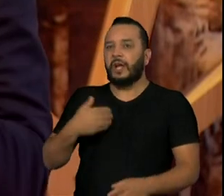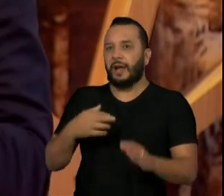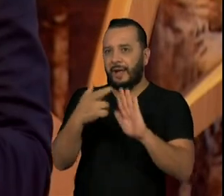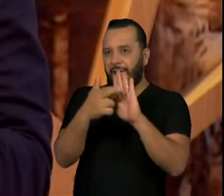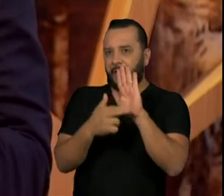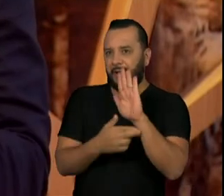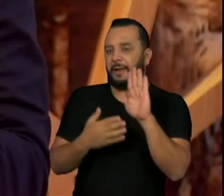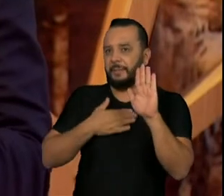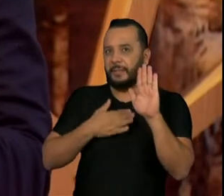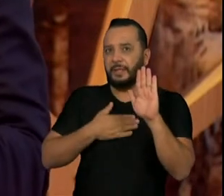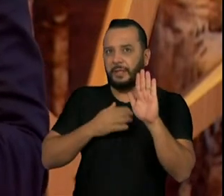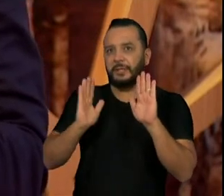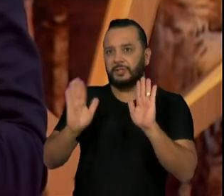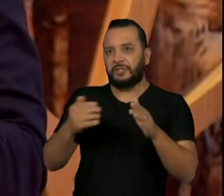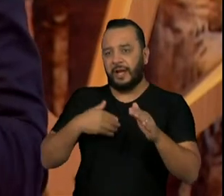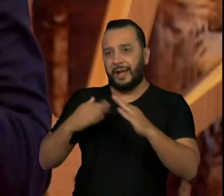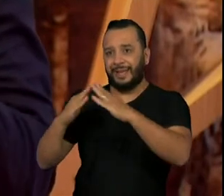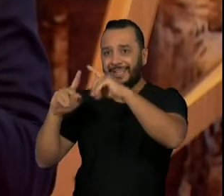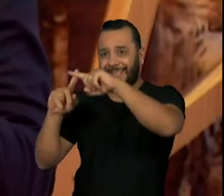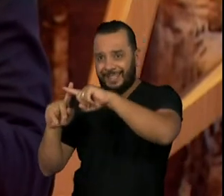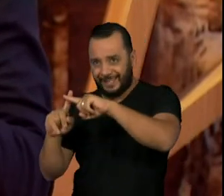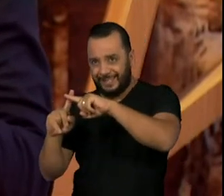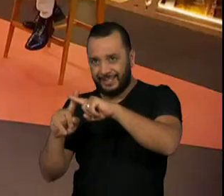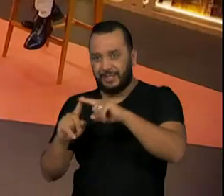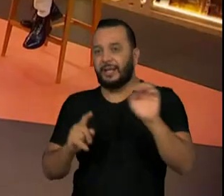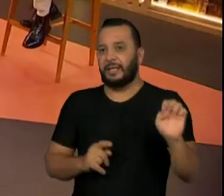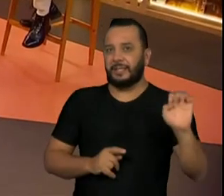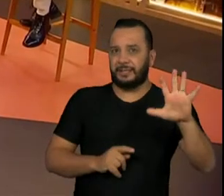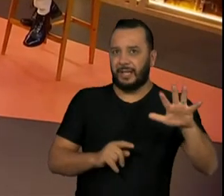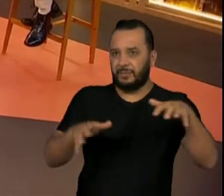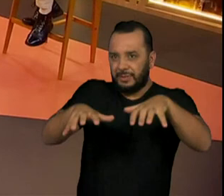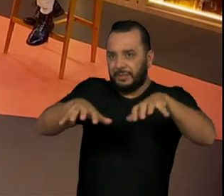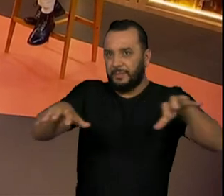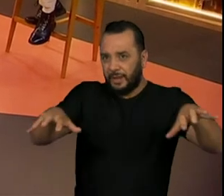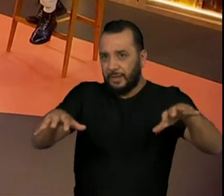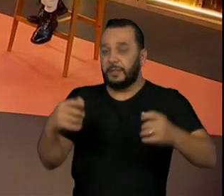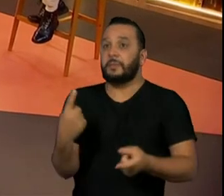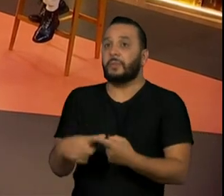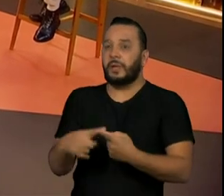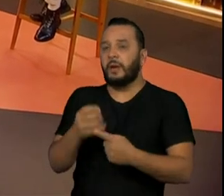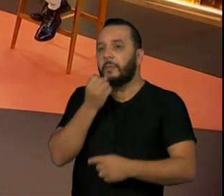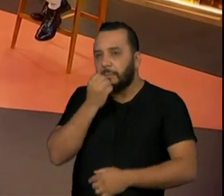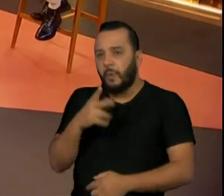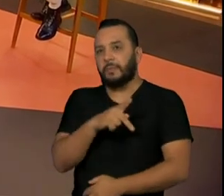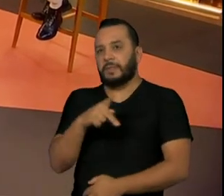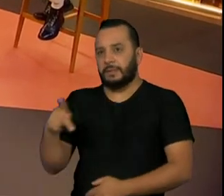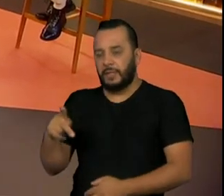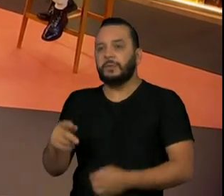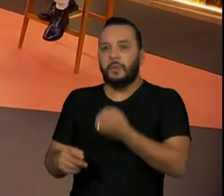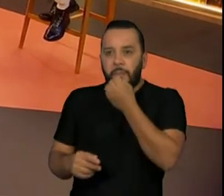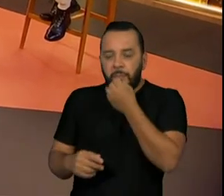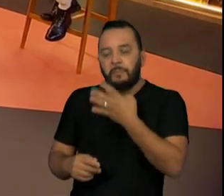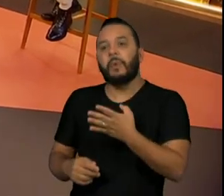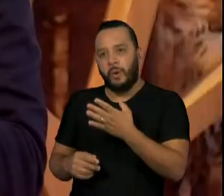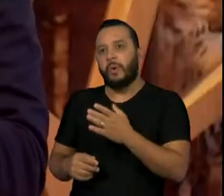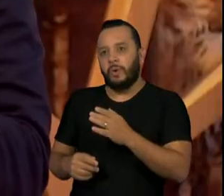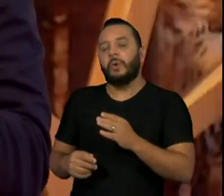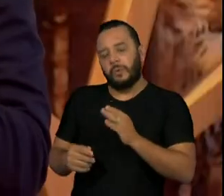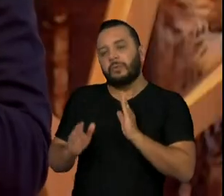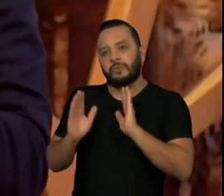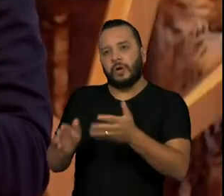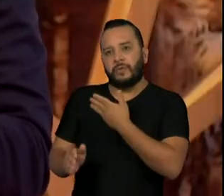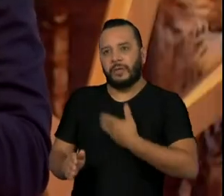a separação absoluta entre igreja e Estado. Porque um bom presidente, um bom governante, não pode governar só para os